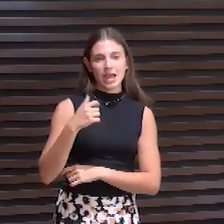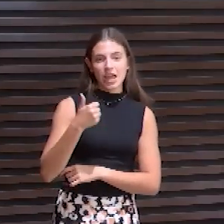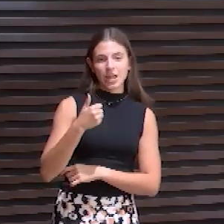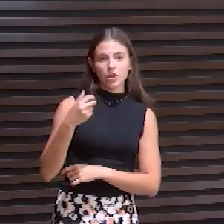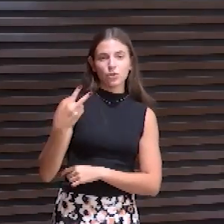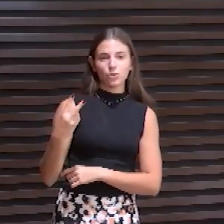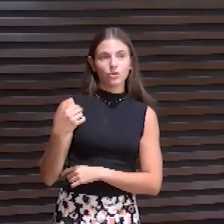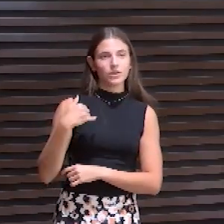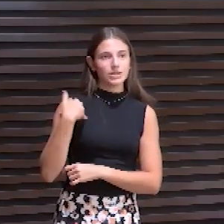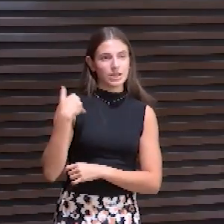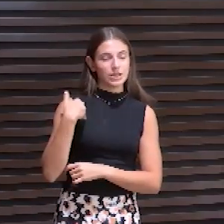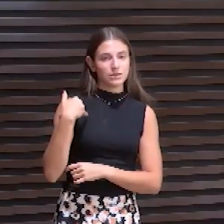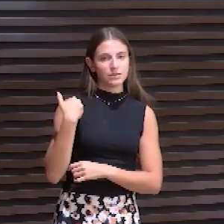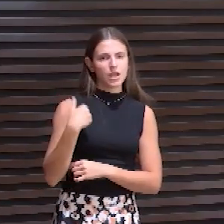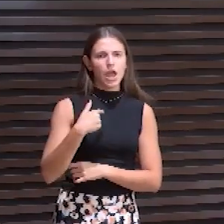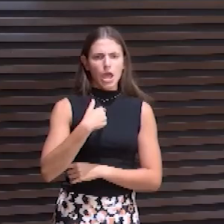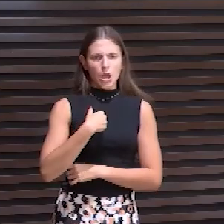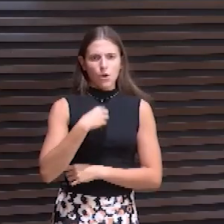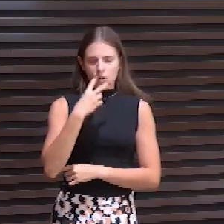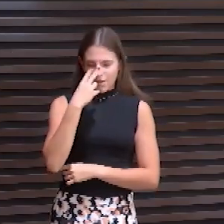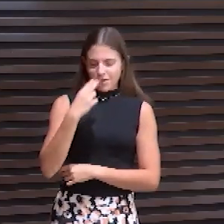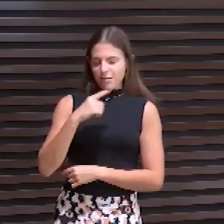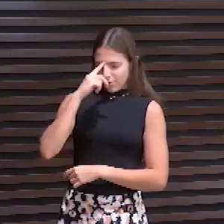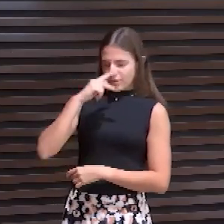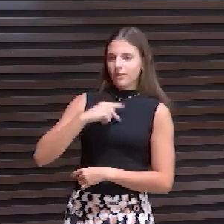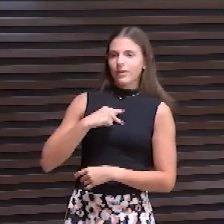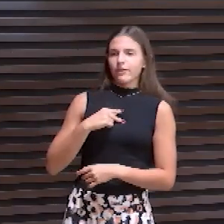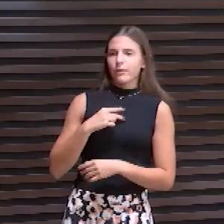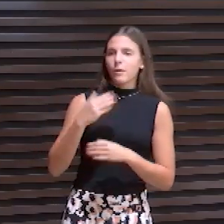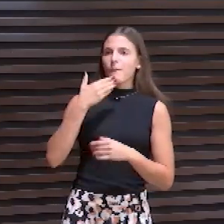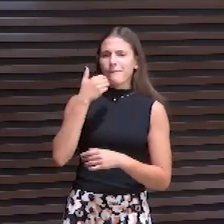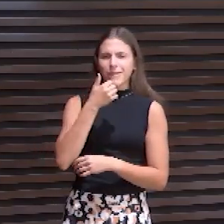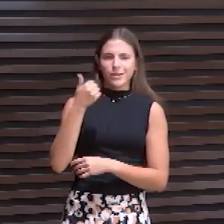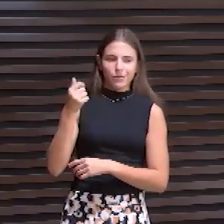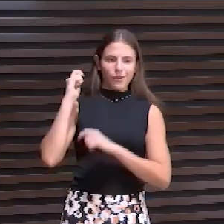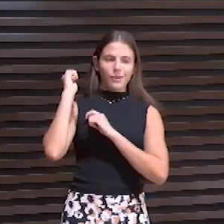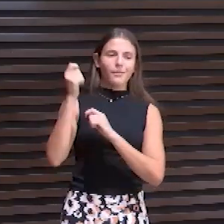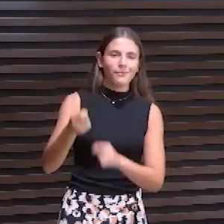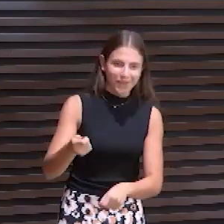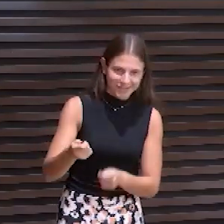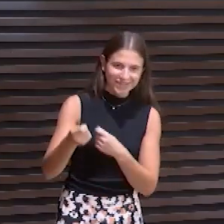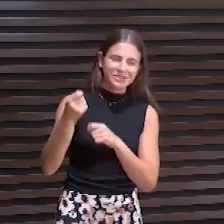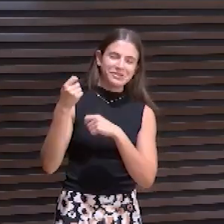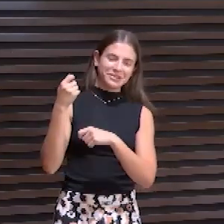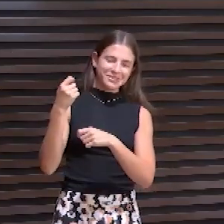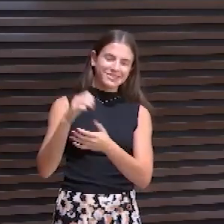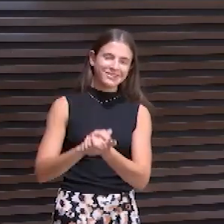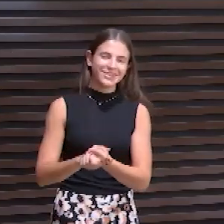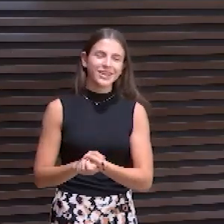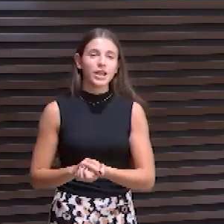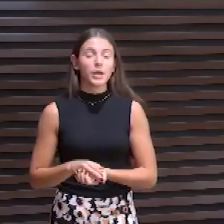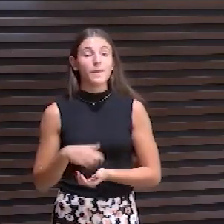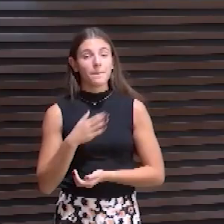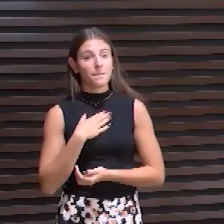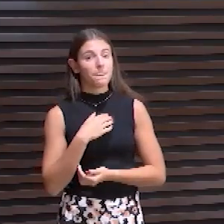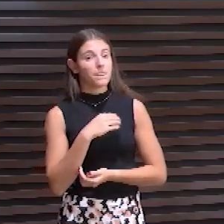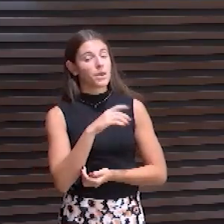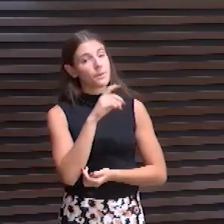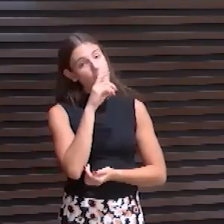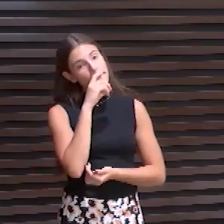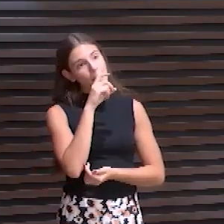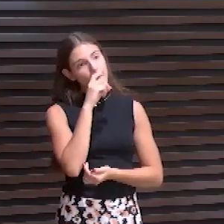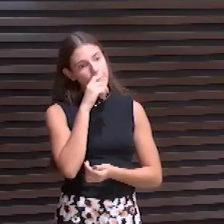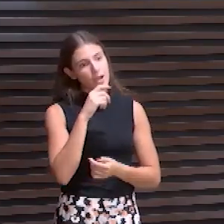achava o pescador. Meus pais estão ali. Meu pai comprava as fitas, na época não era nem DVD,